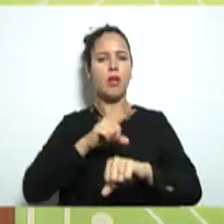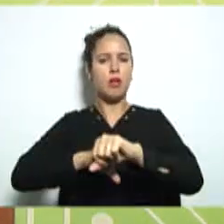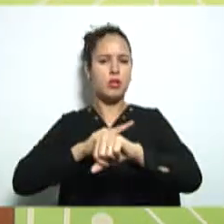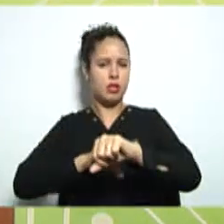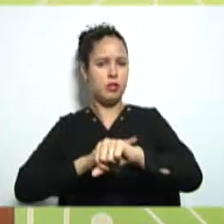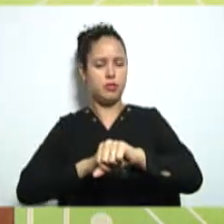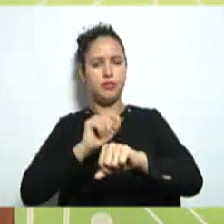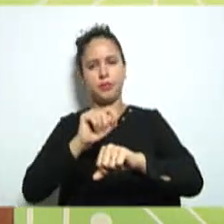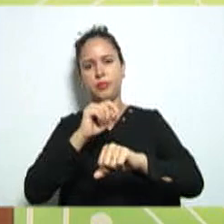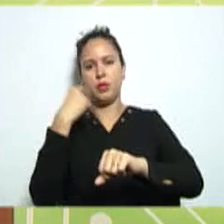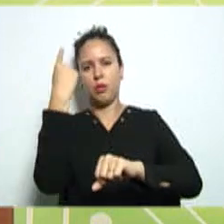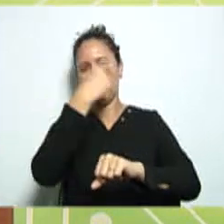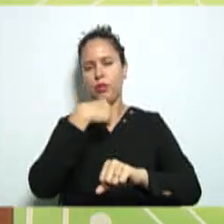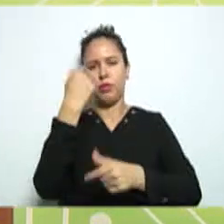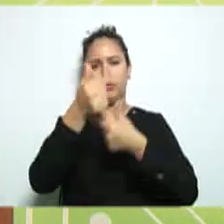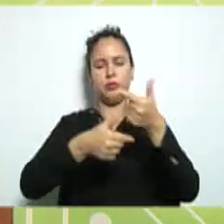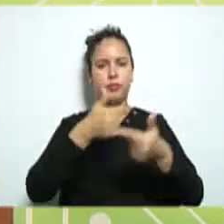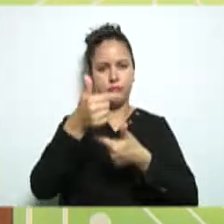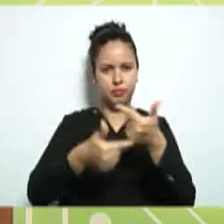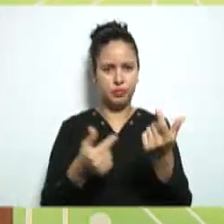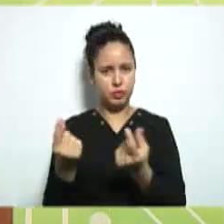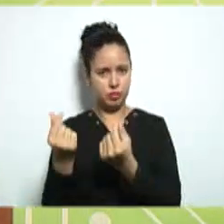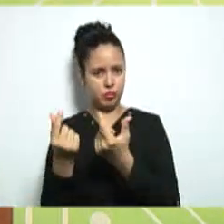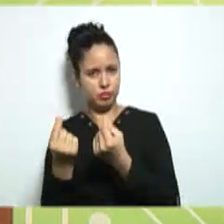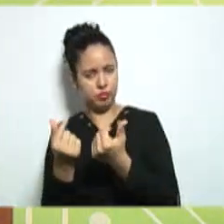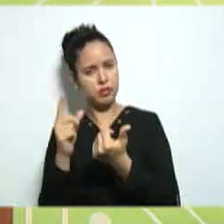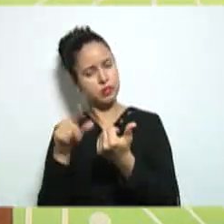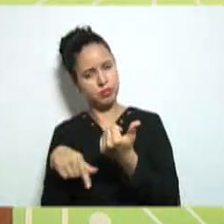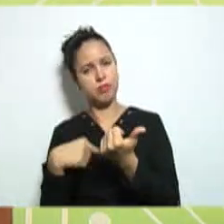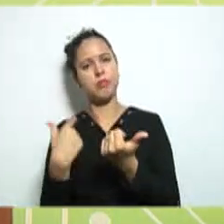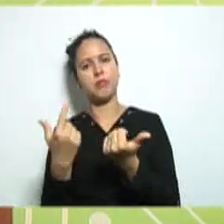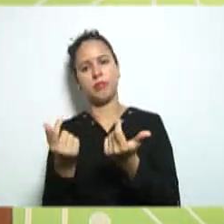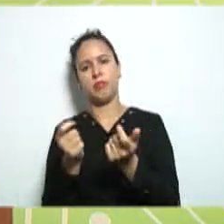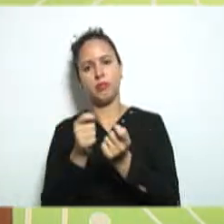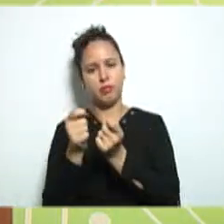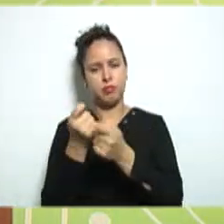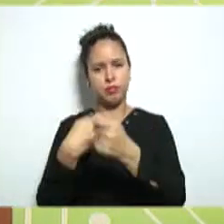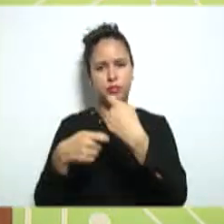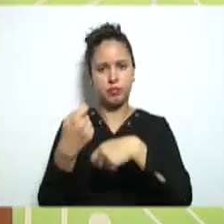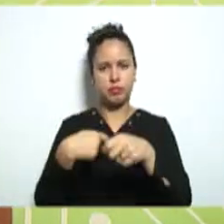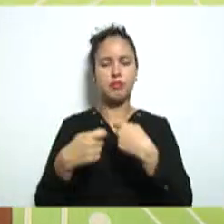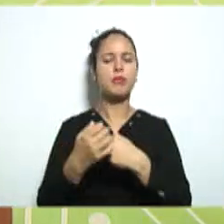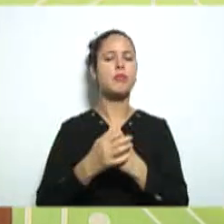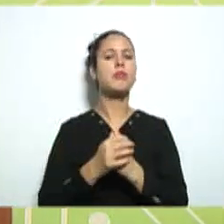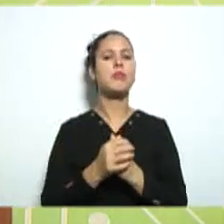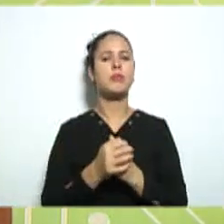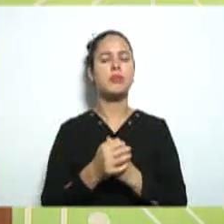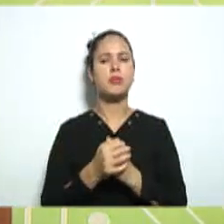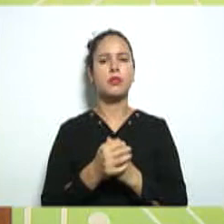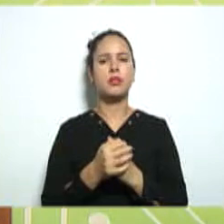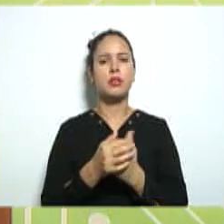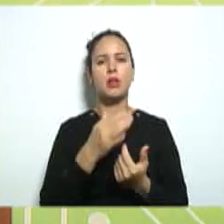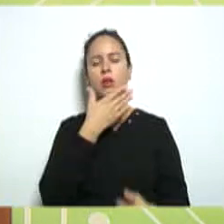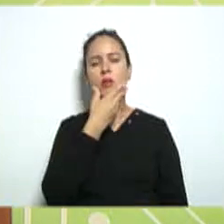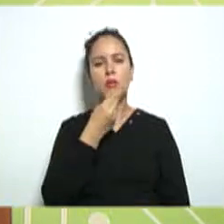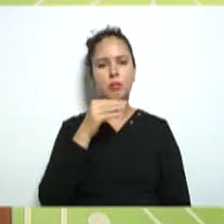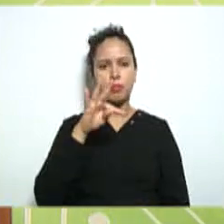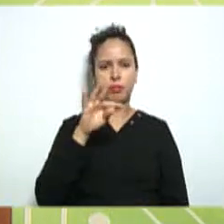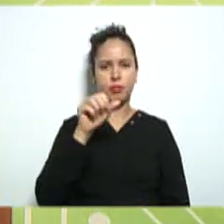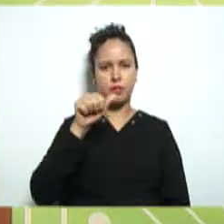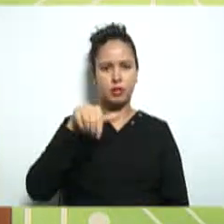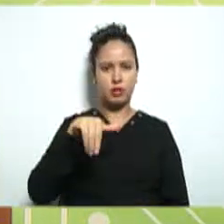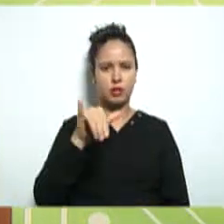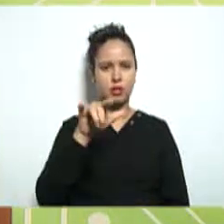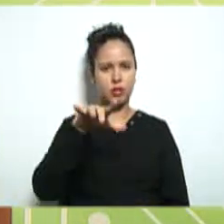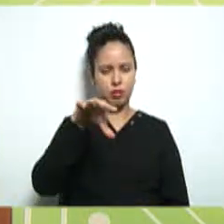está falando de valores financeiros. Então, o que o Taylor, ele imaginou que seria uma forma de aumentar